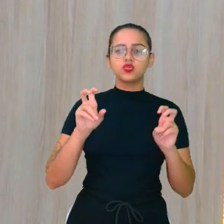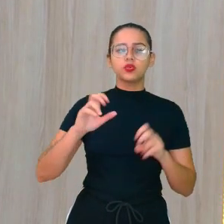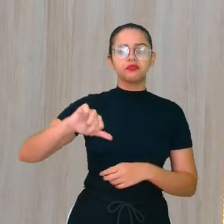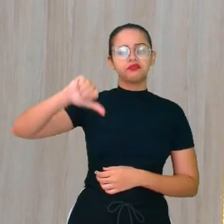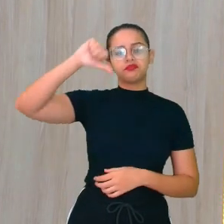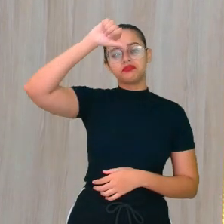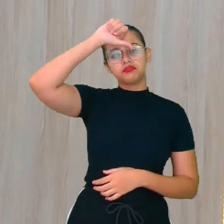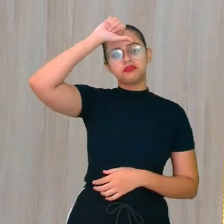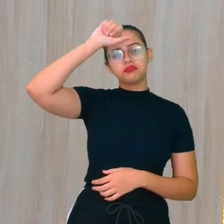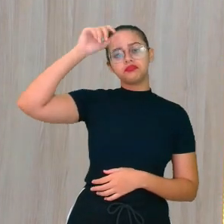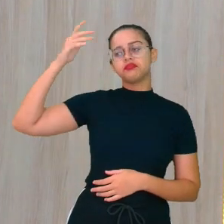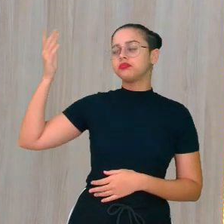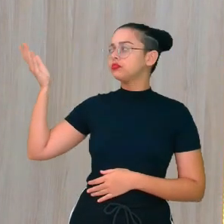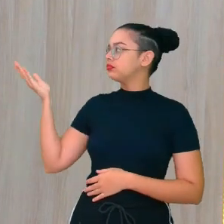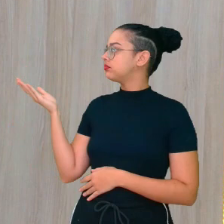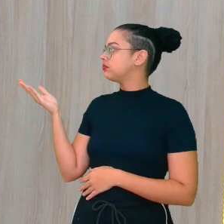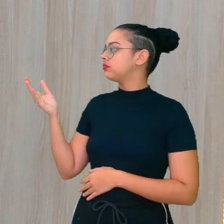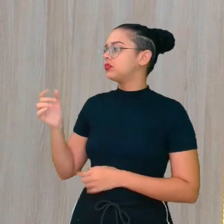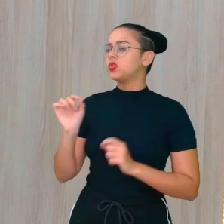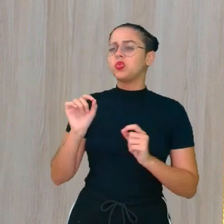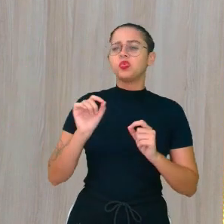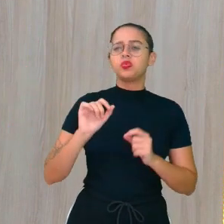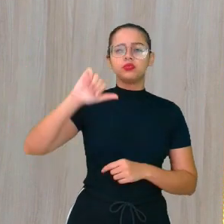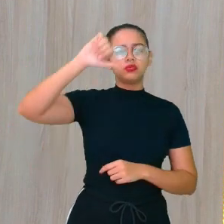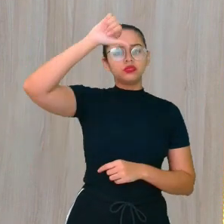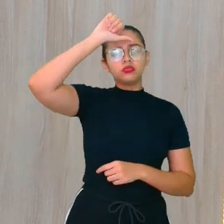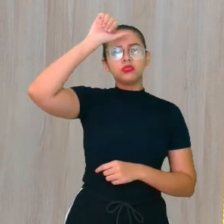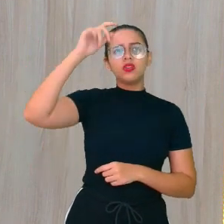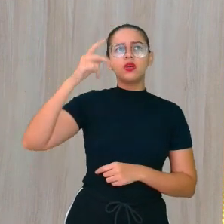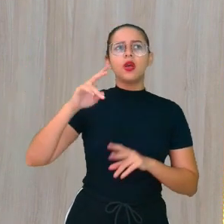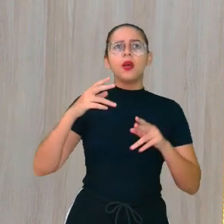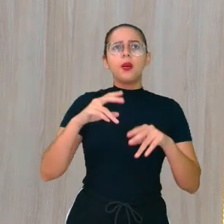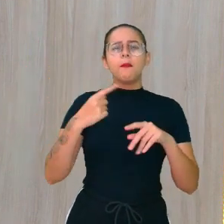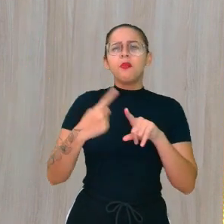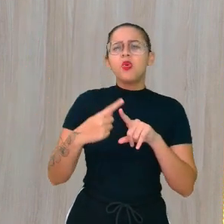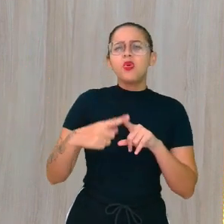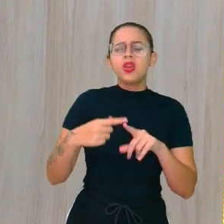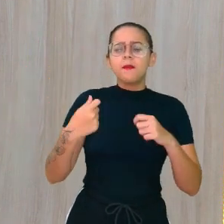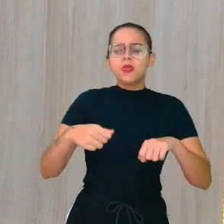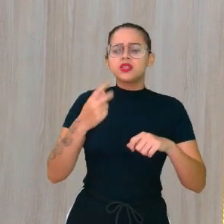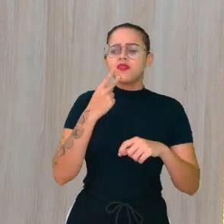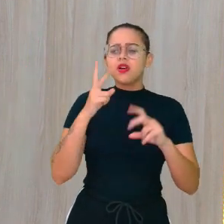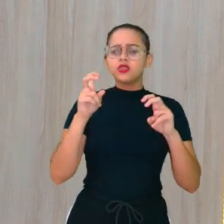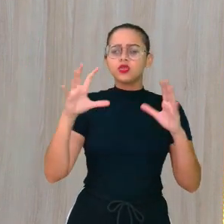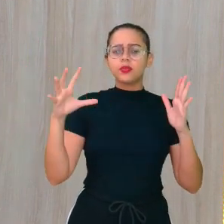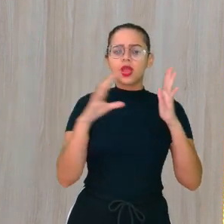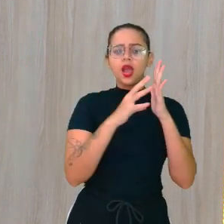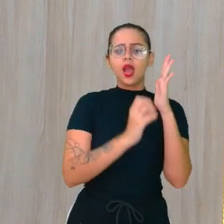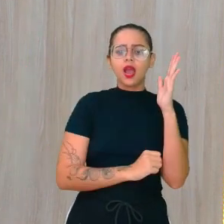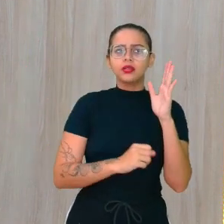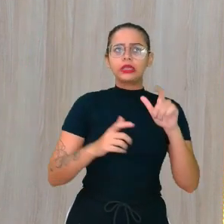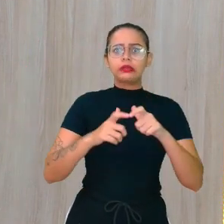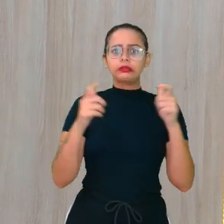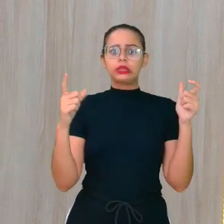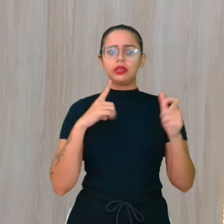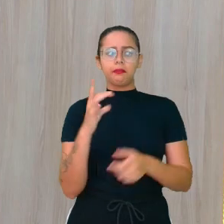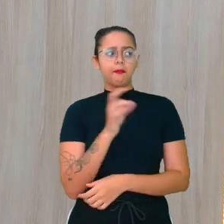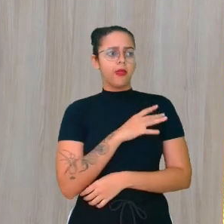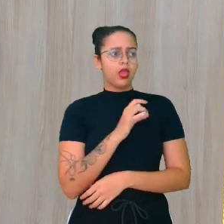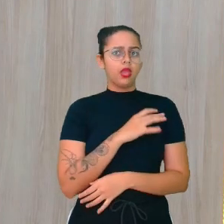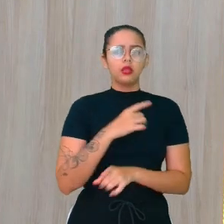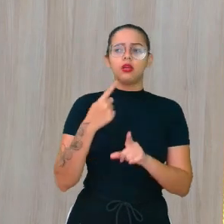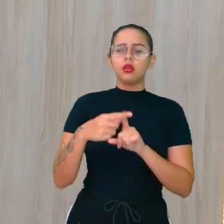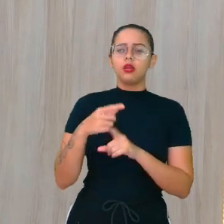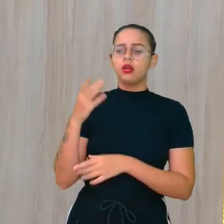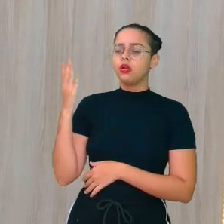seria estigma? Porque a gente precisa falar de AIDS e muitas vezes a gente tem medo. E por quê? Porque o estigma, gente,